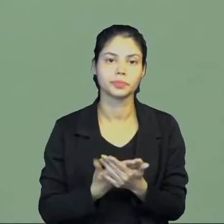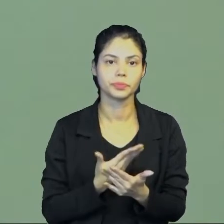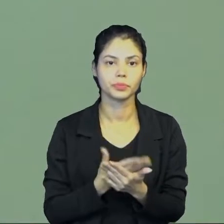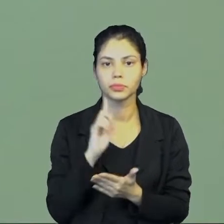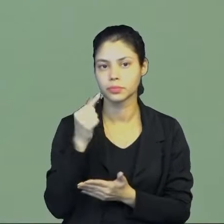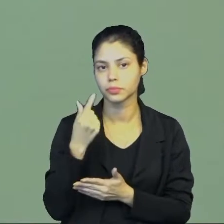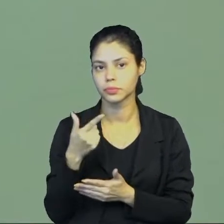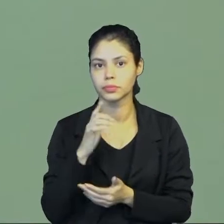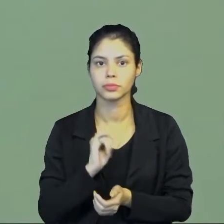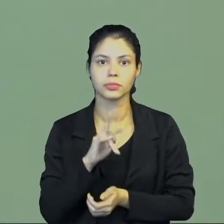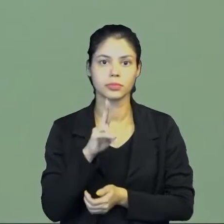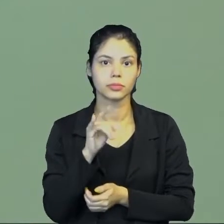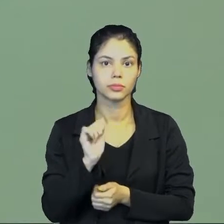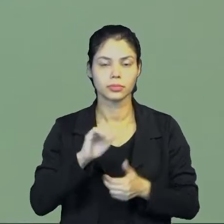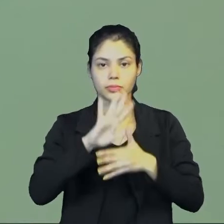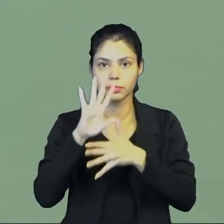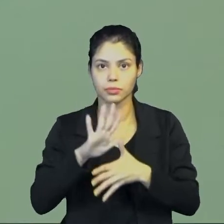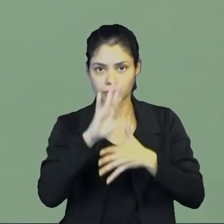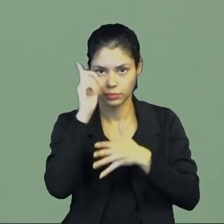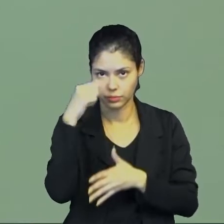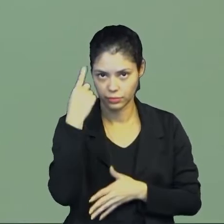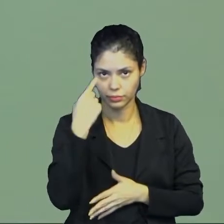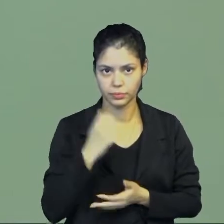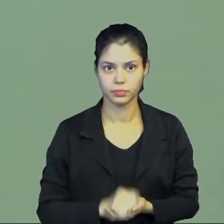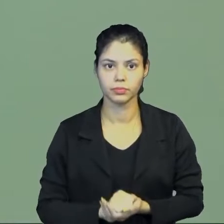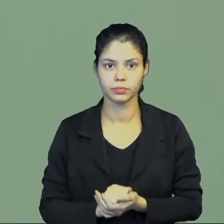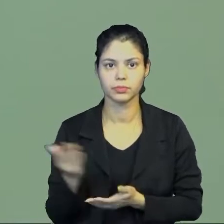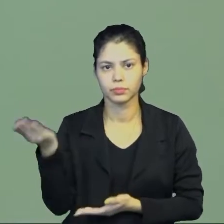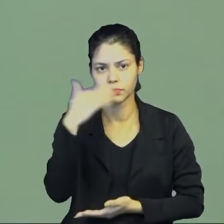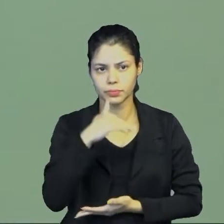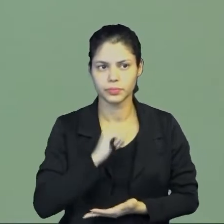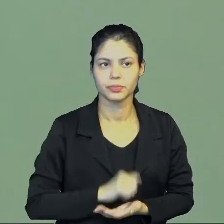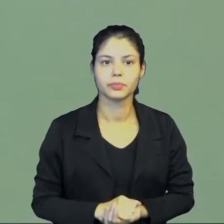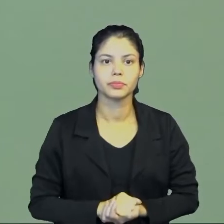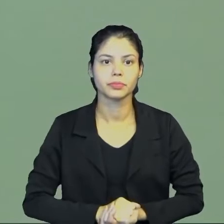pouco sobre a independência das Américas. Vamos lá?